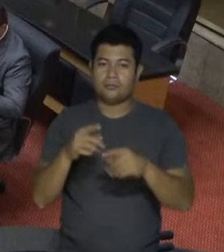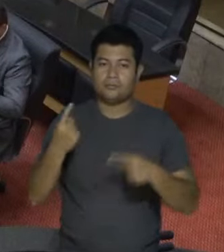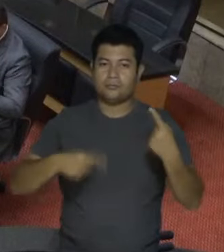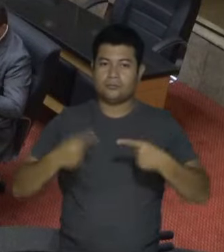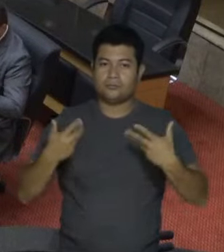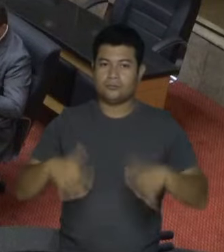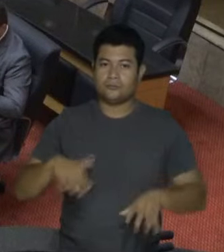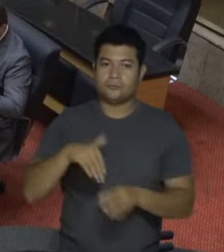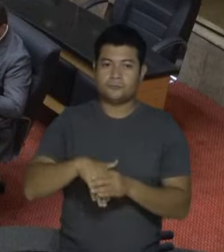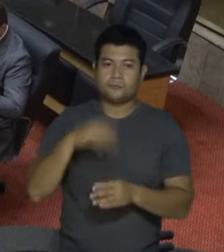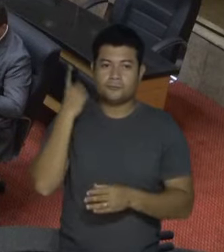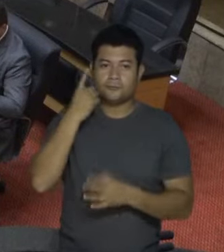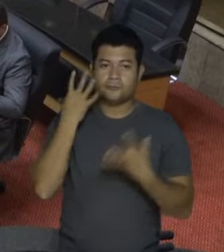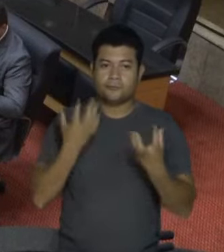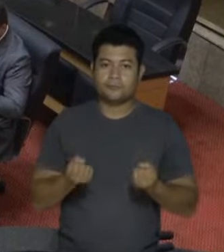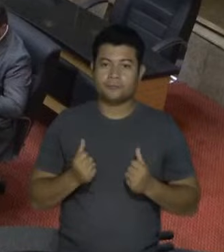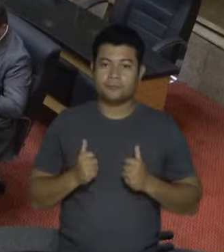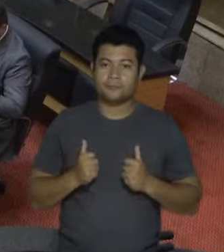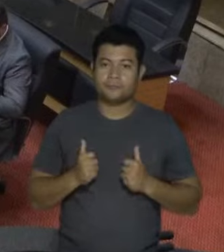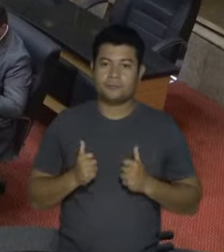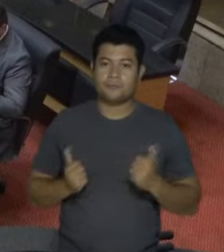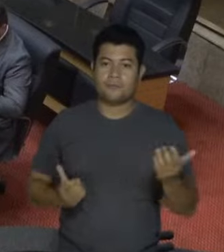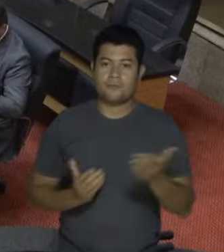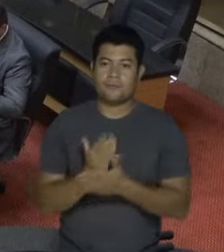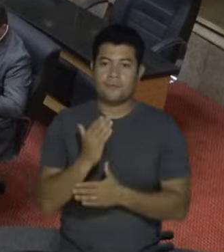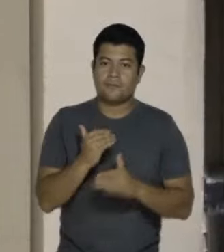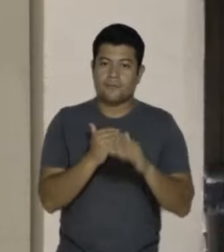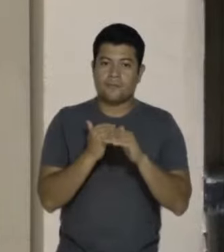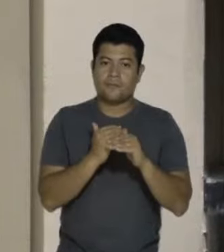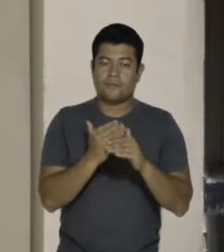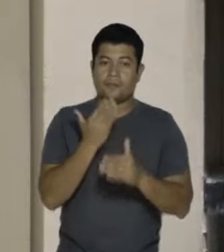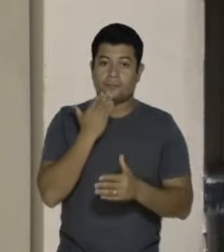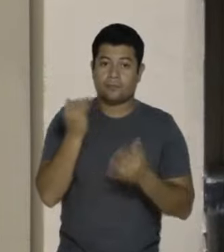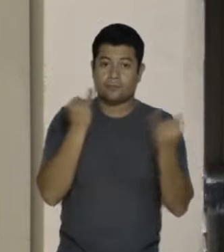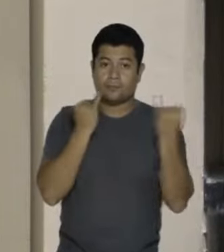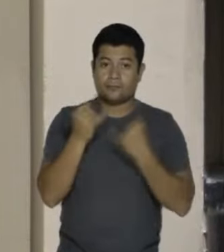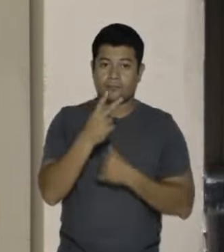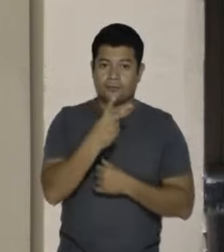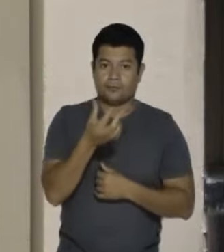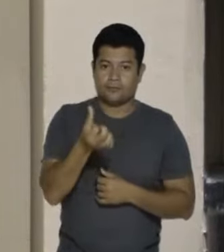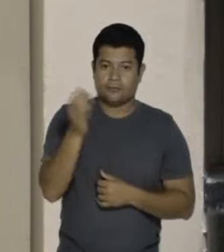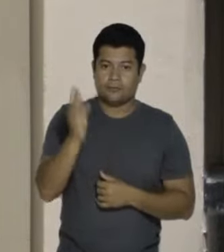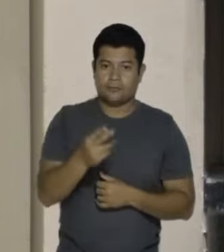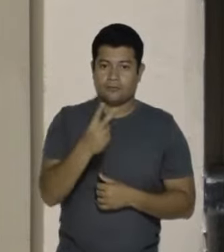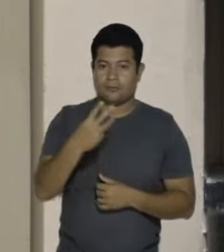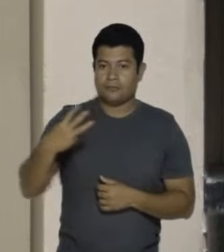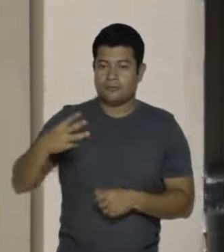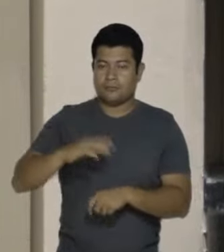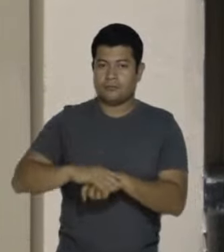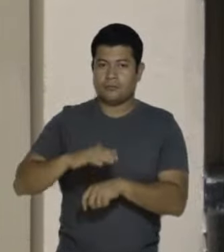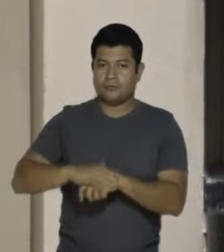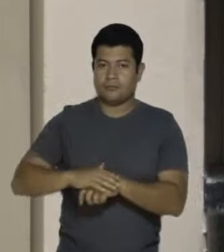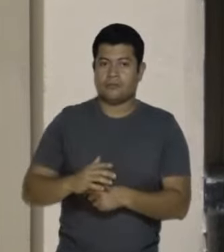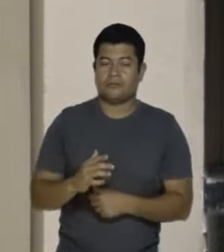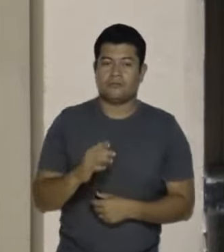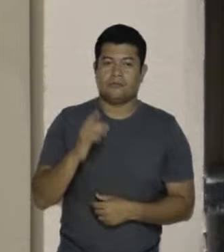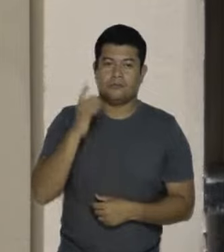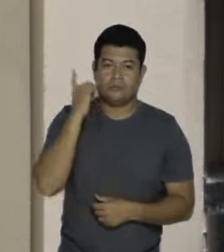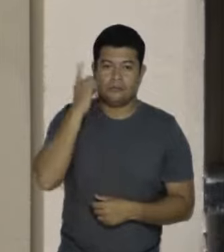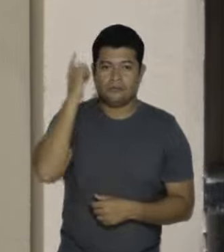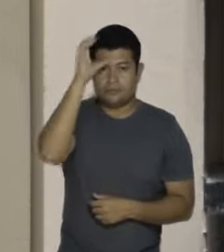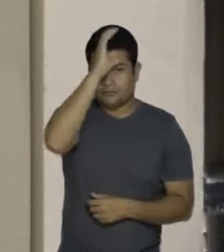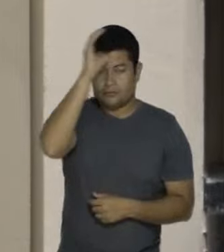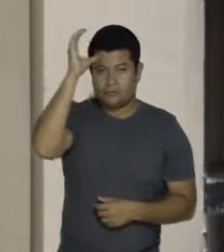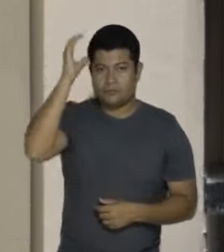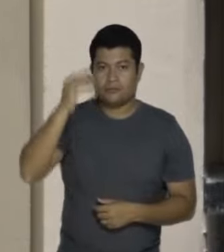permanece como se encontra aprovado por unanimidade pedindo informação 26 2023 autoria deputado Carlos Humberto solicitando